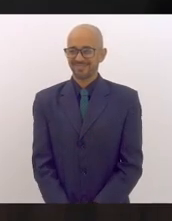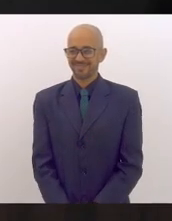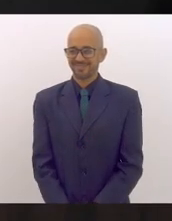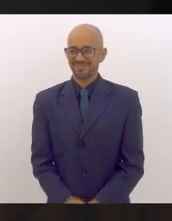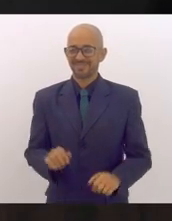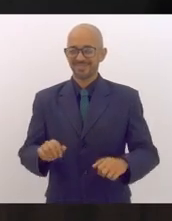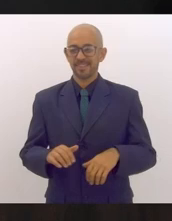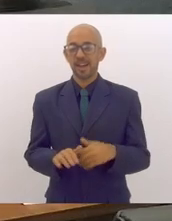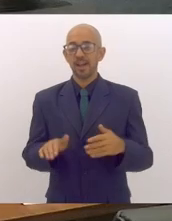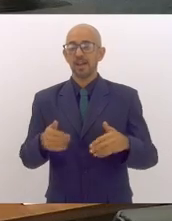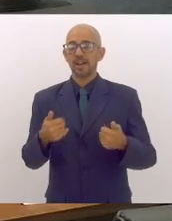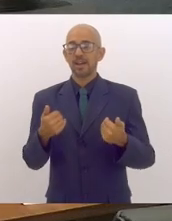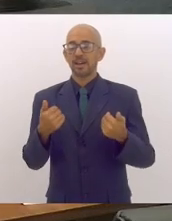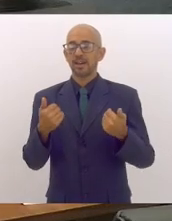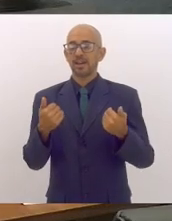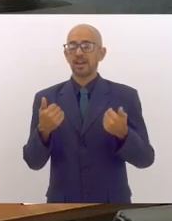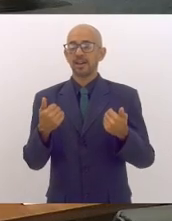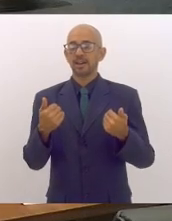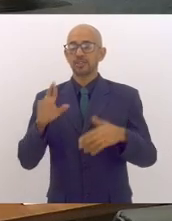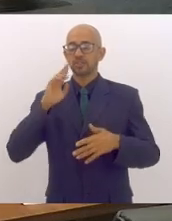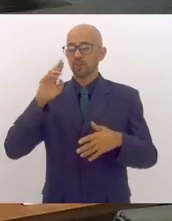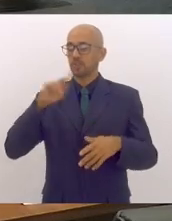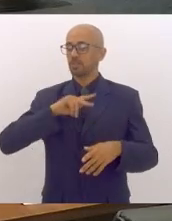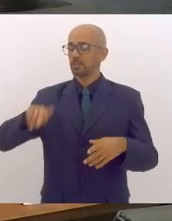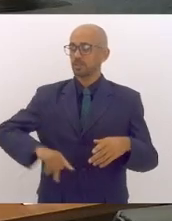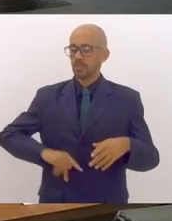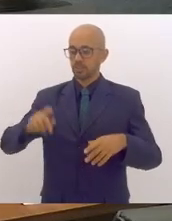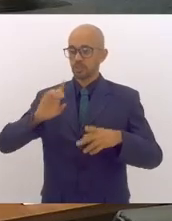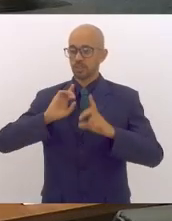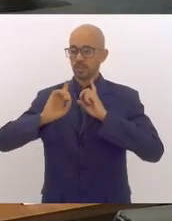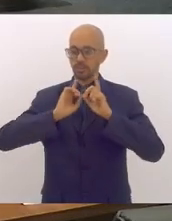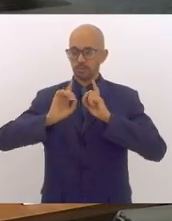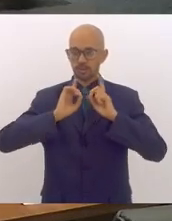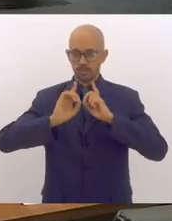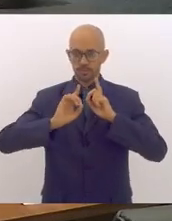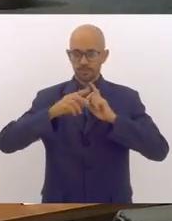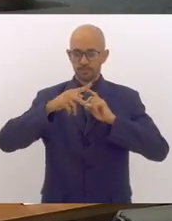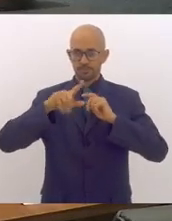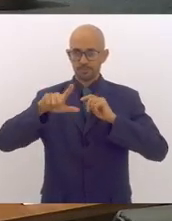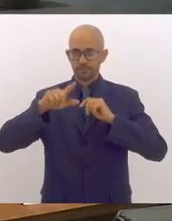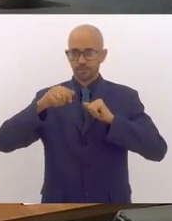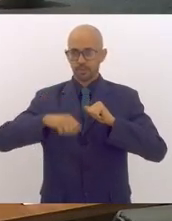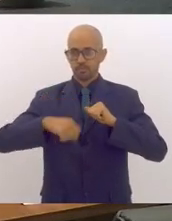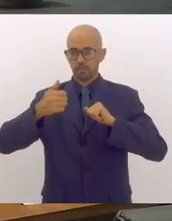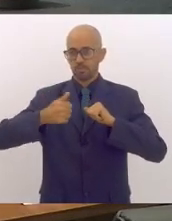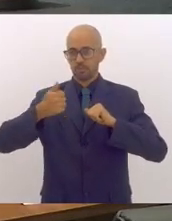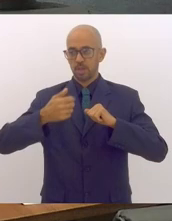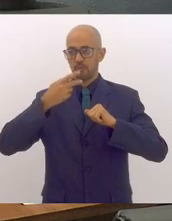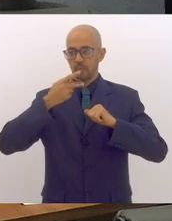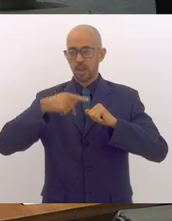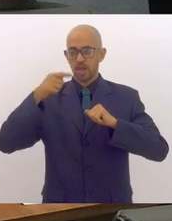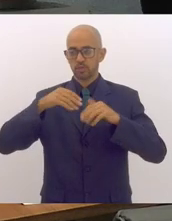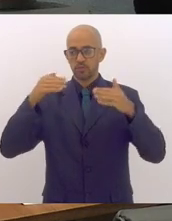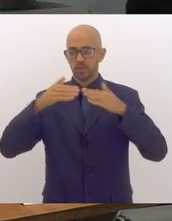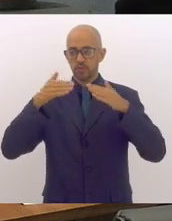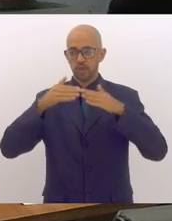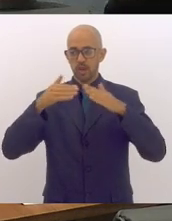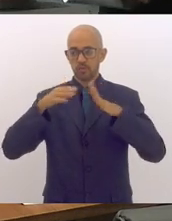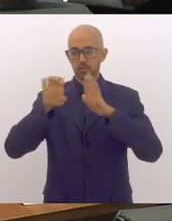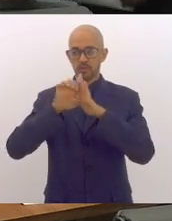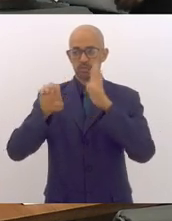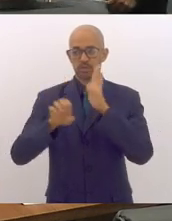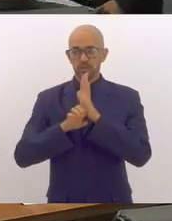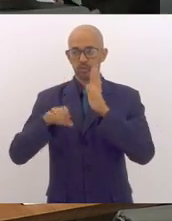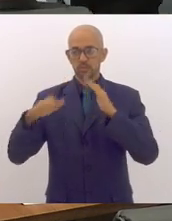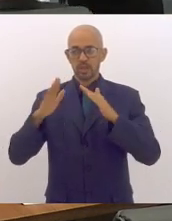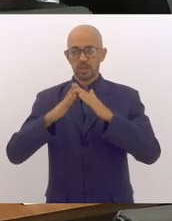Senhor presidente, a gente estava debatendo aqui esse projeto, é um projeto importante. Em primeiro lugar, eu quero me dizer favorável ao Estatuto da